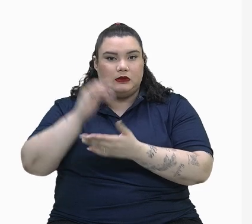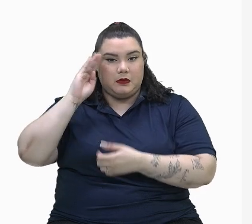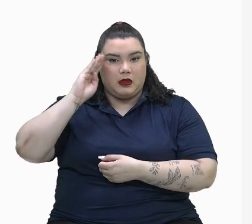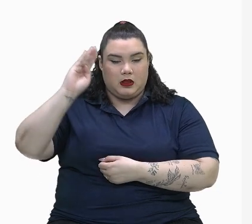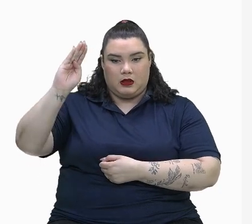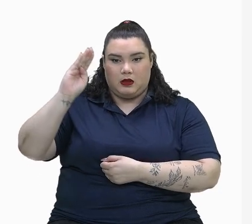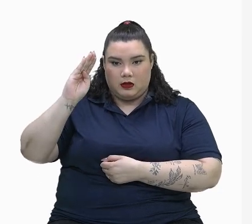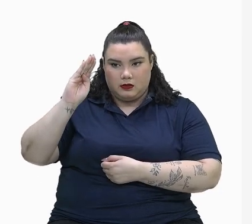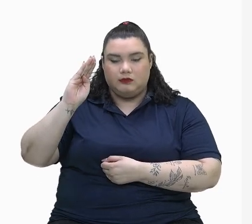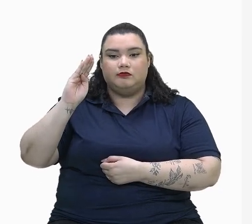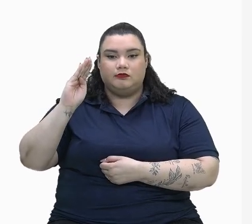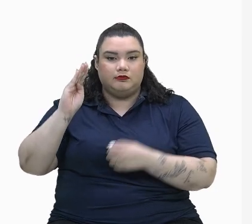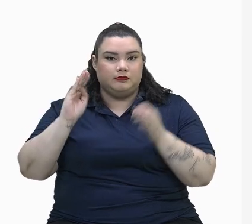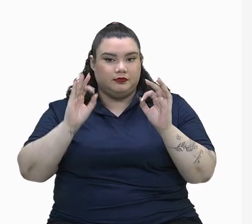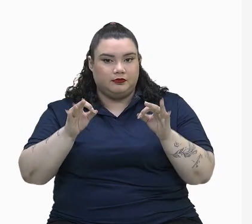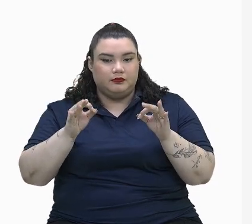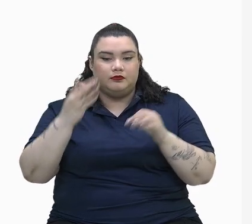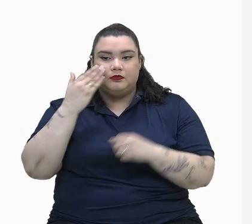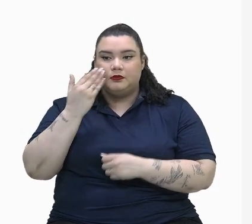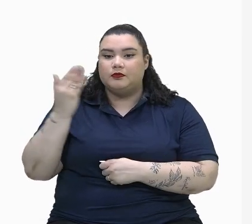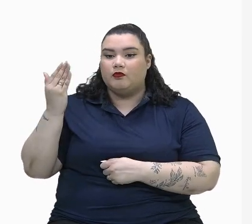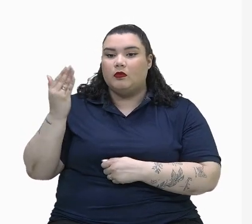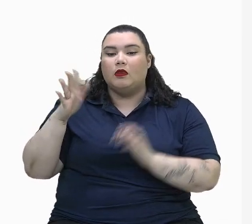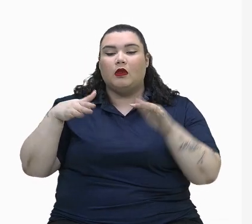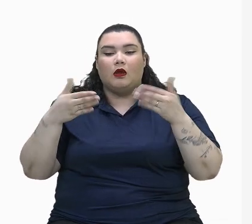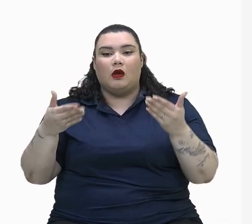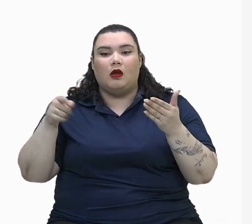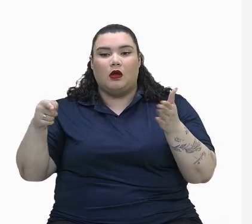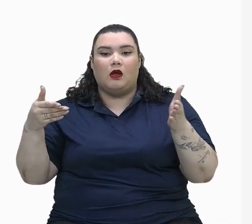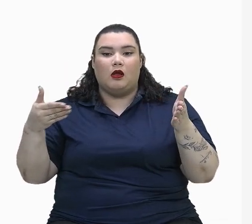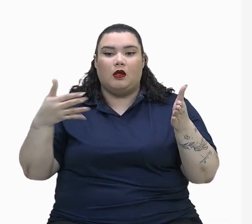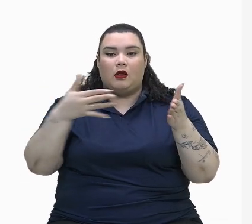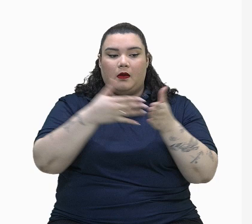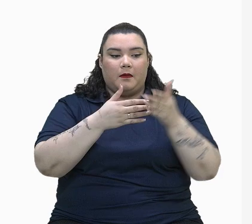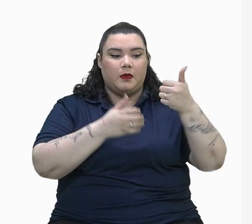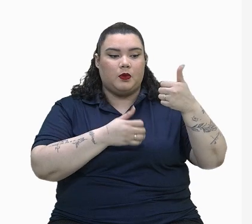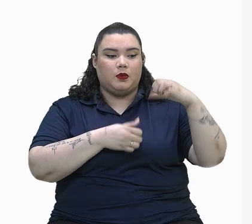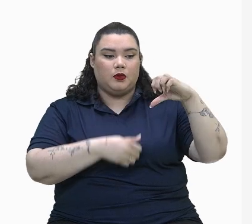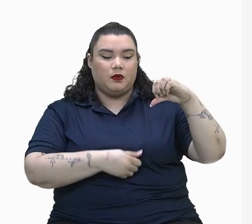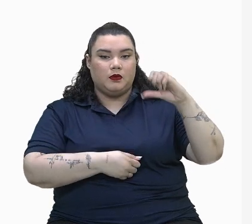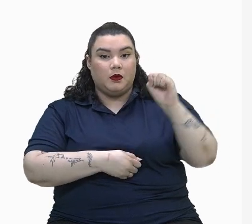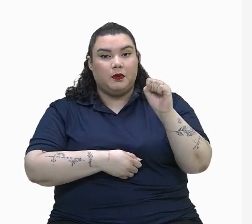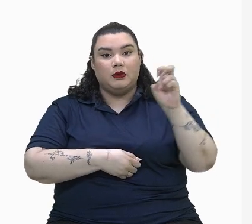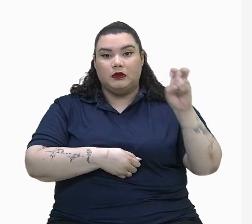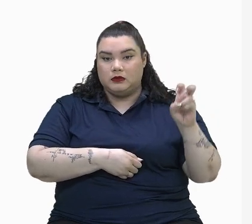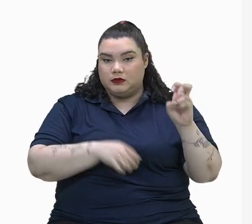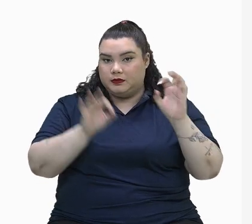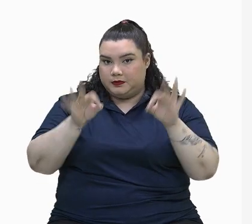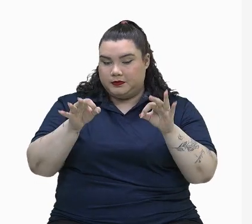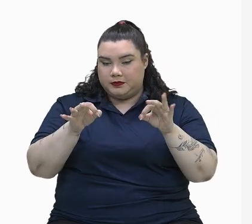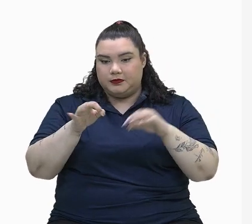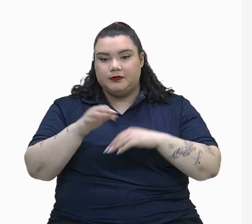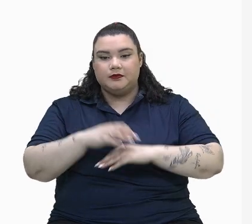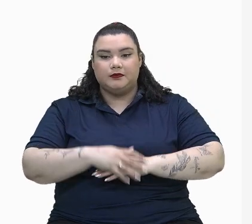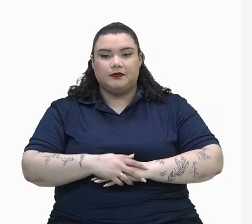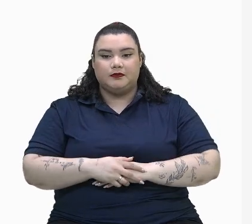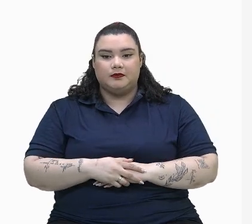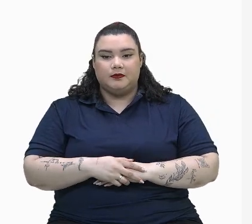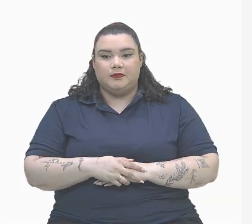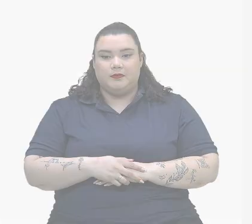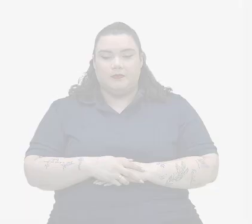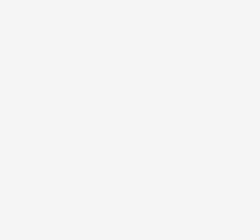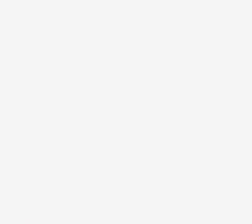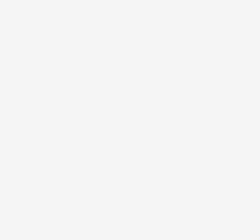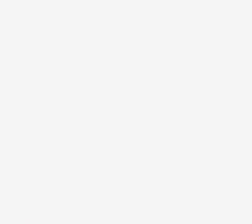é denominado de ditadura civil-militar, que vai até 1985. Mas é nesse período que a indústria